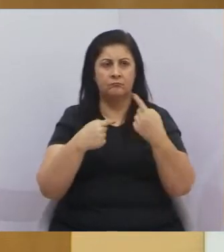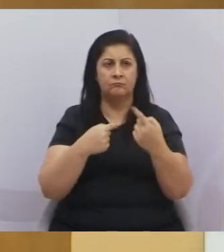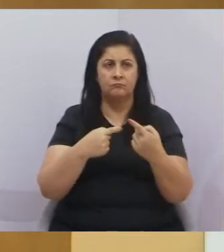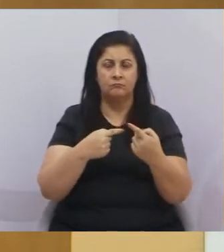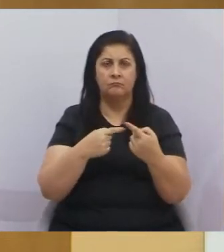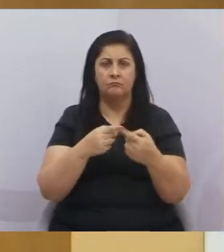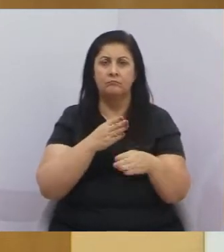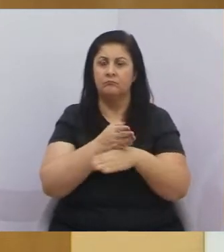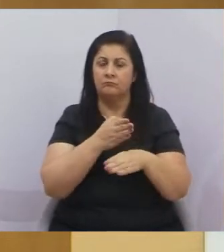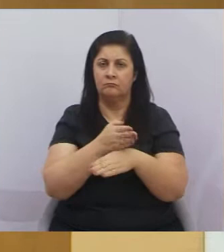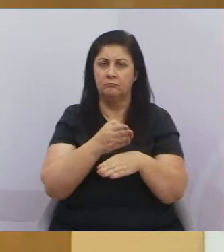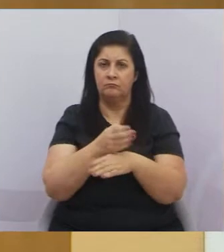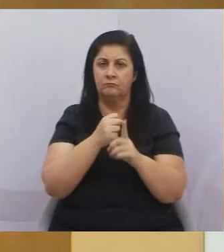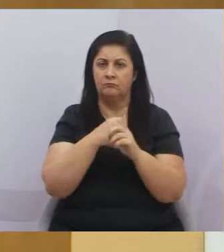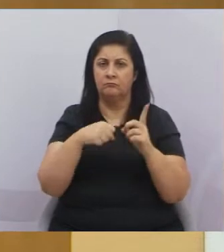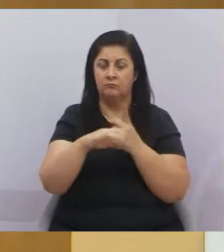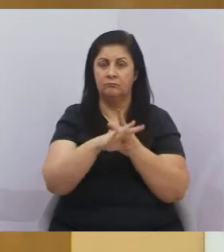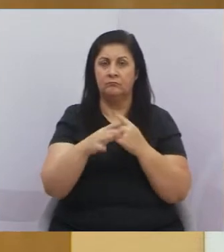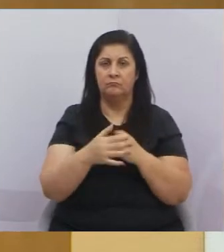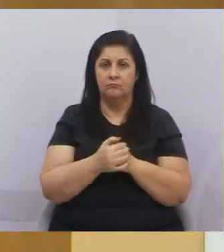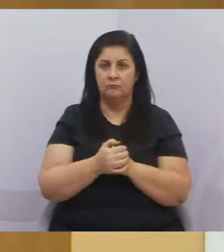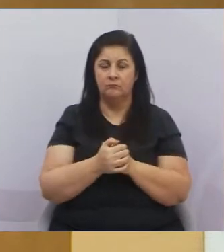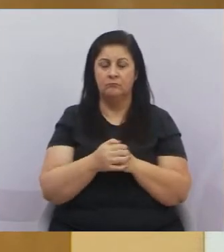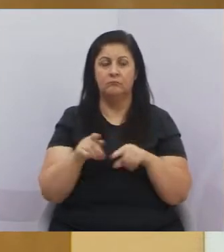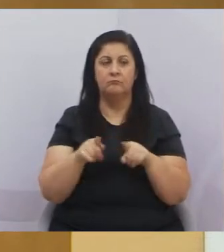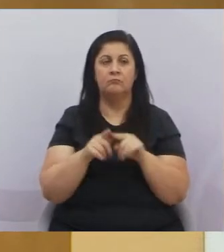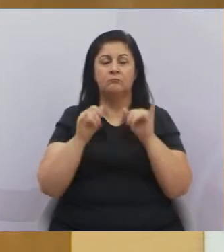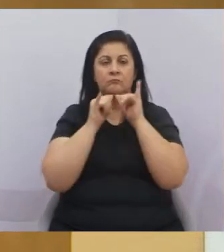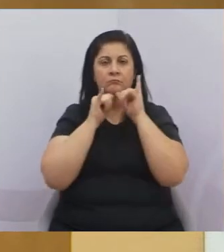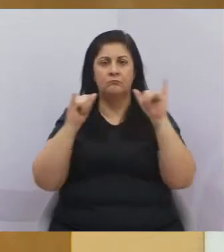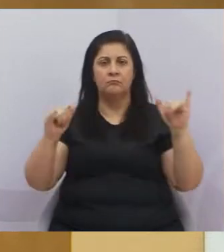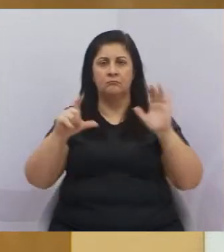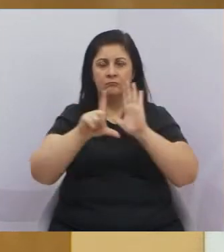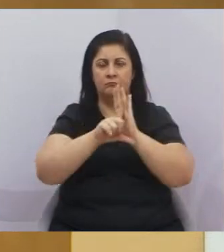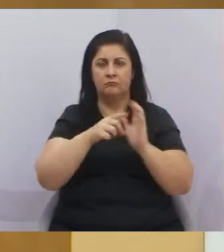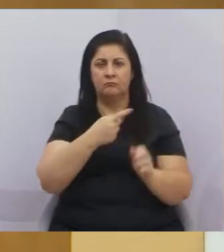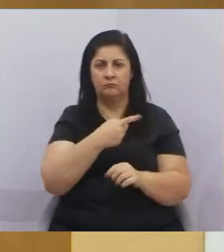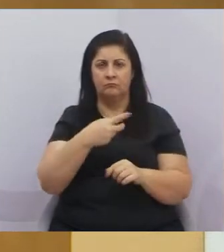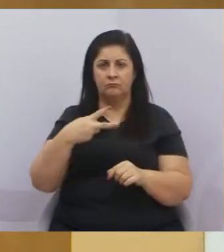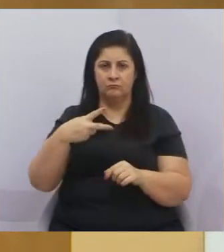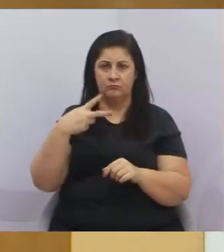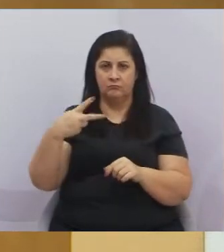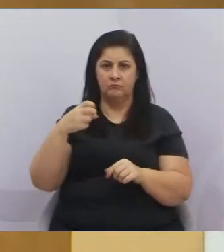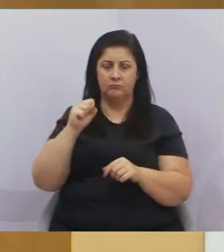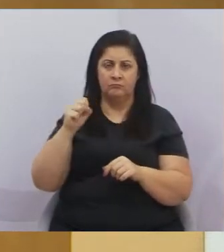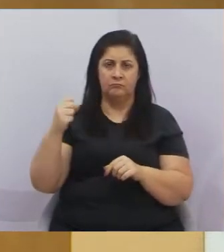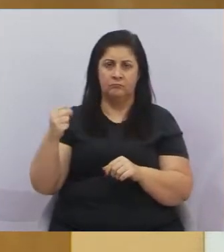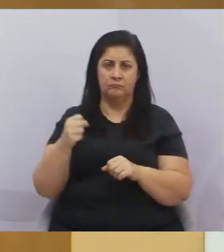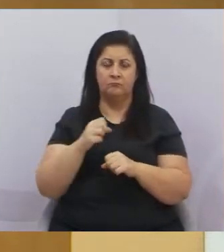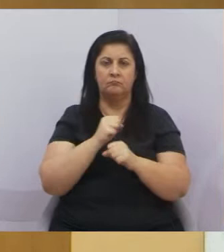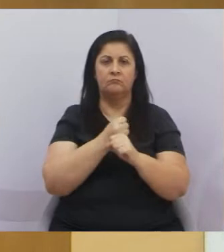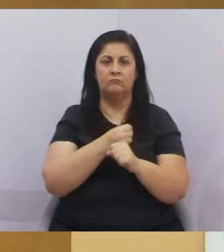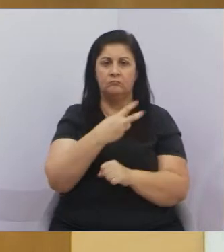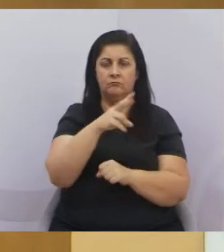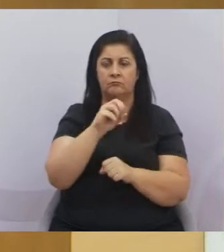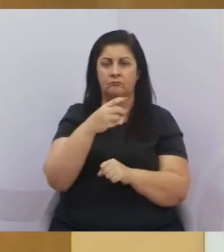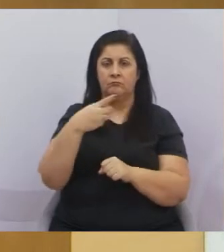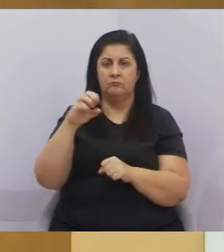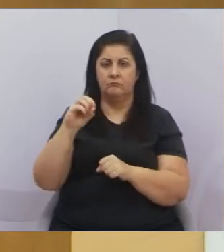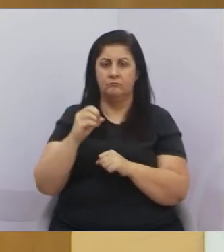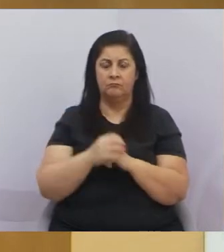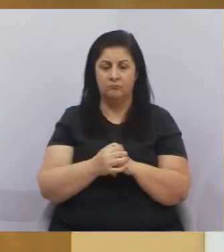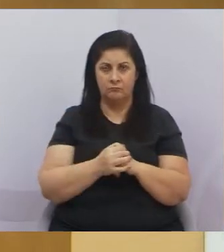participação social. Cumpre informar que a Lei Federal 12.288, de 20 de julho de